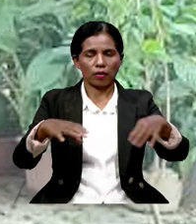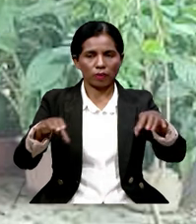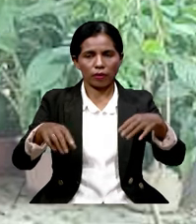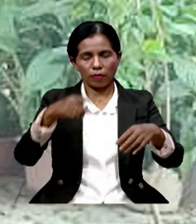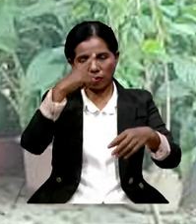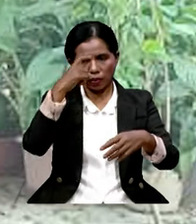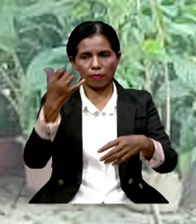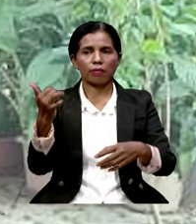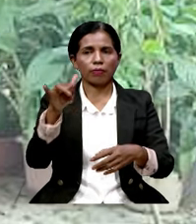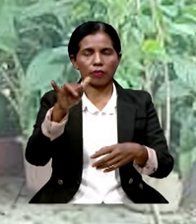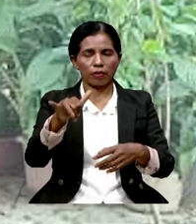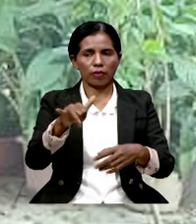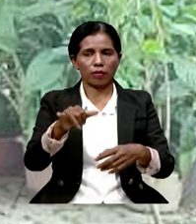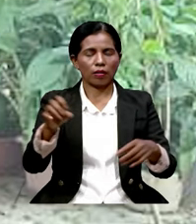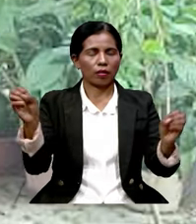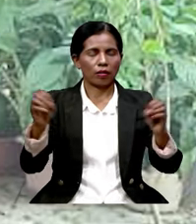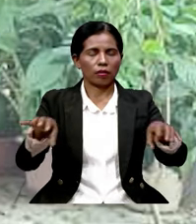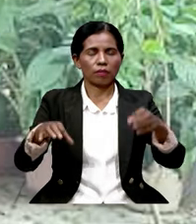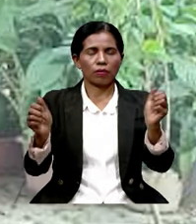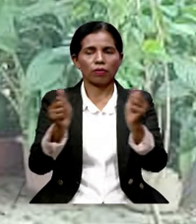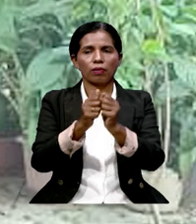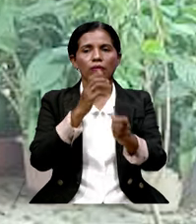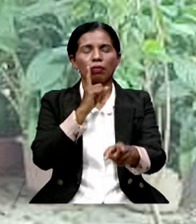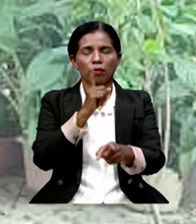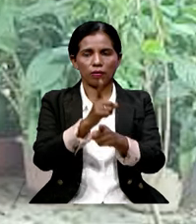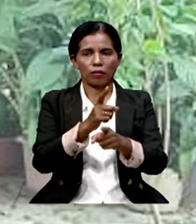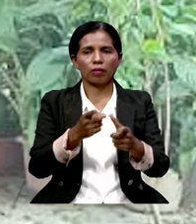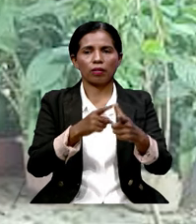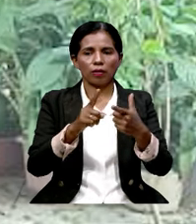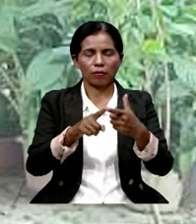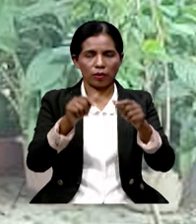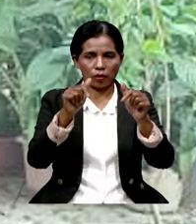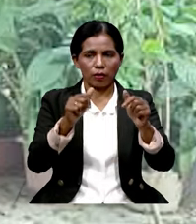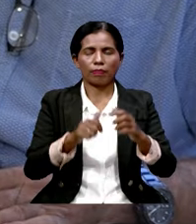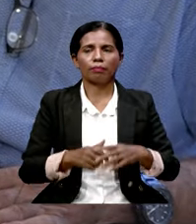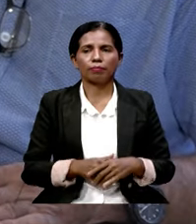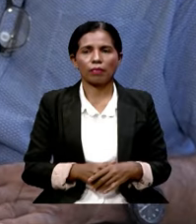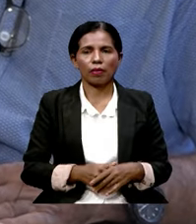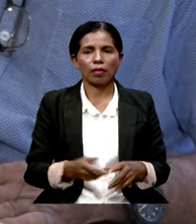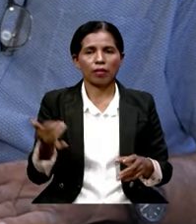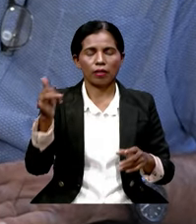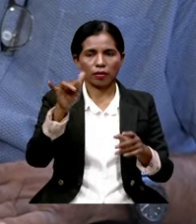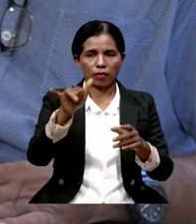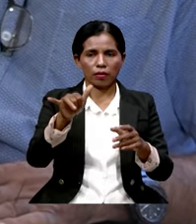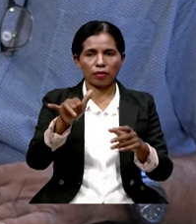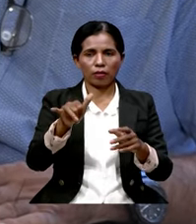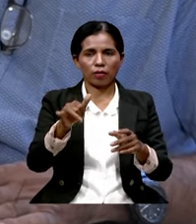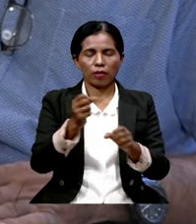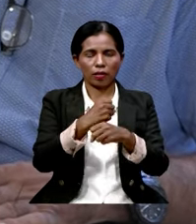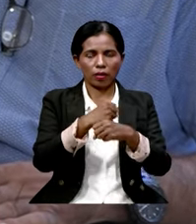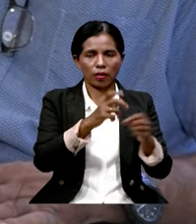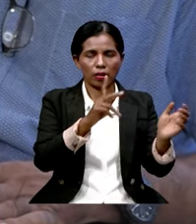sira. La profissional. Depois, idane, sira halo